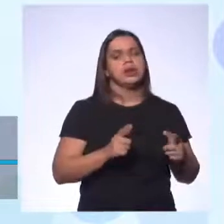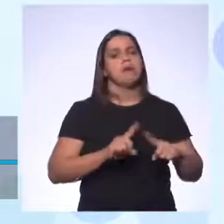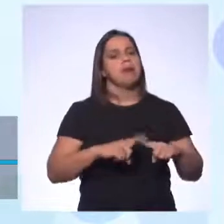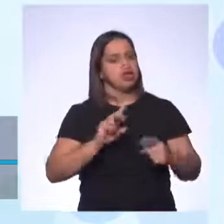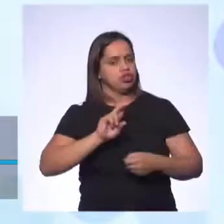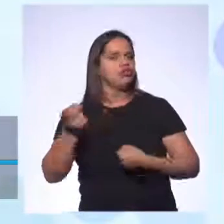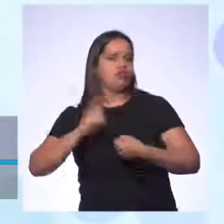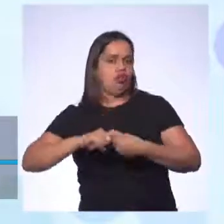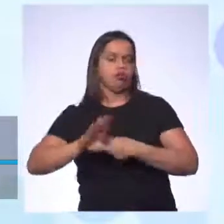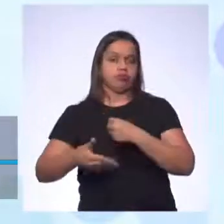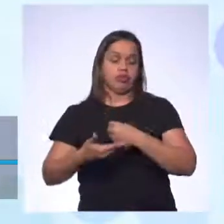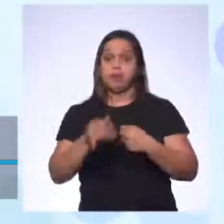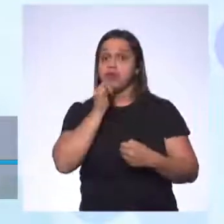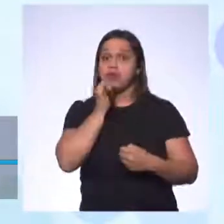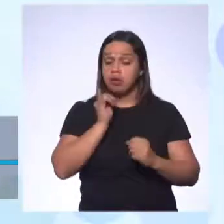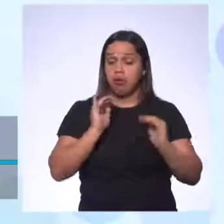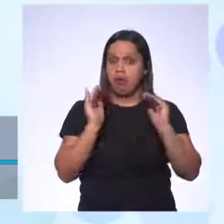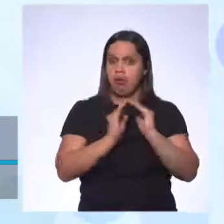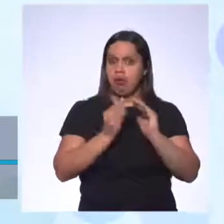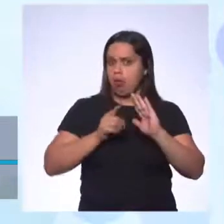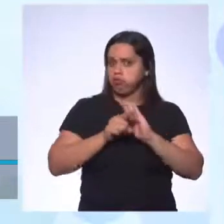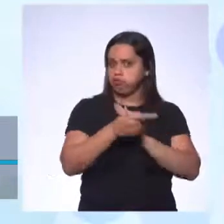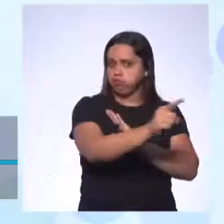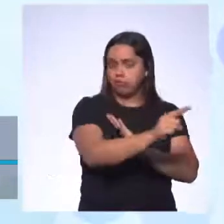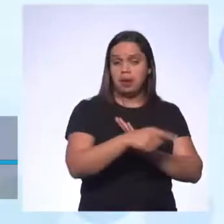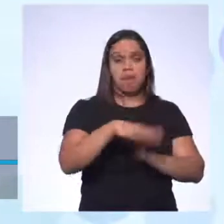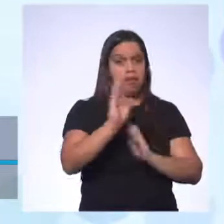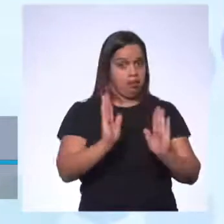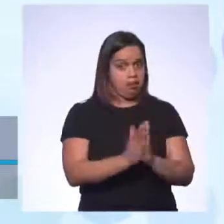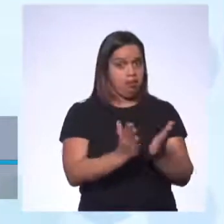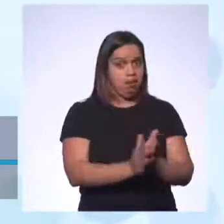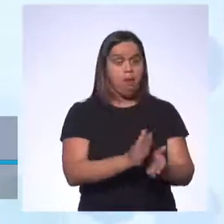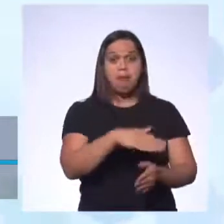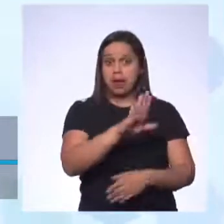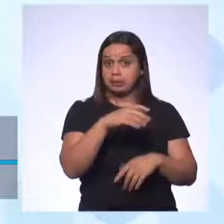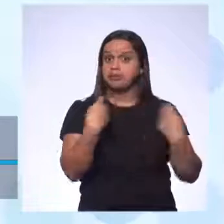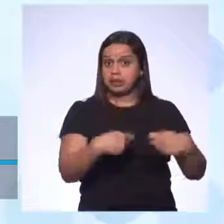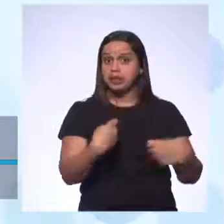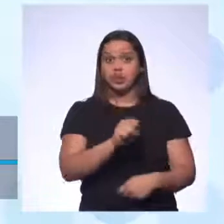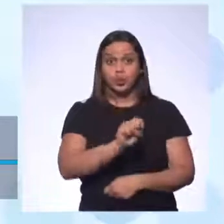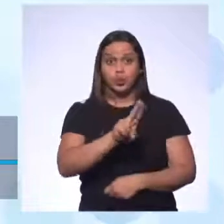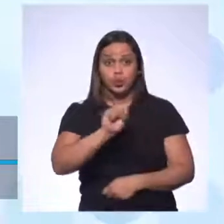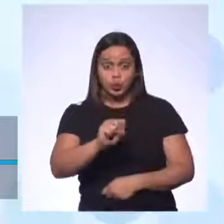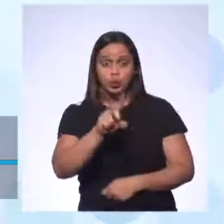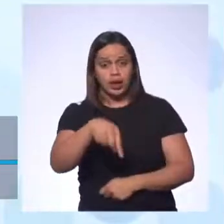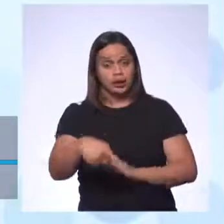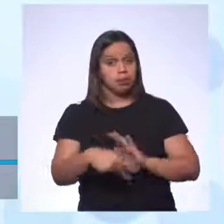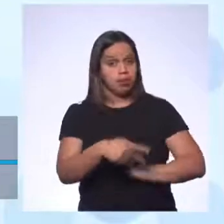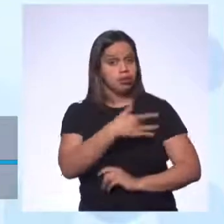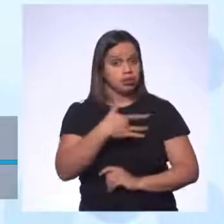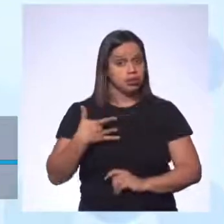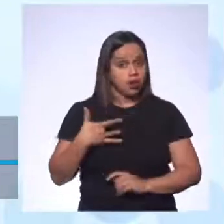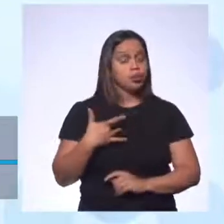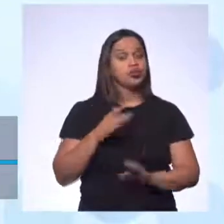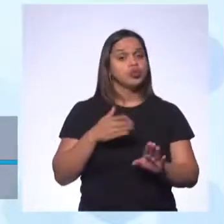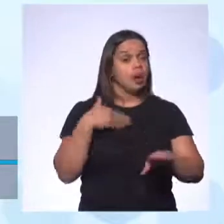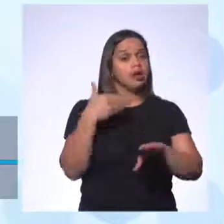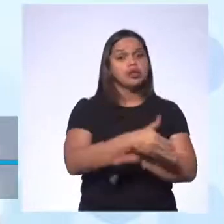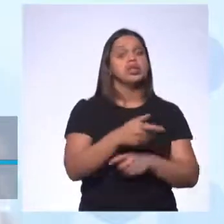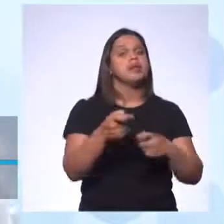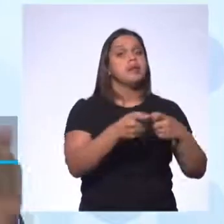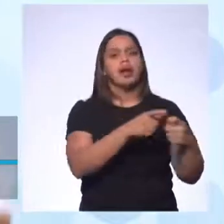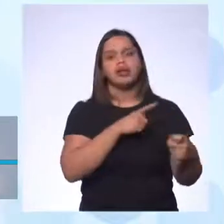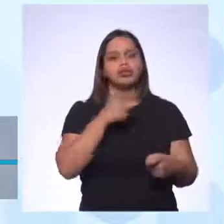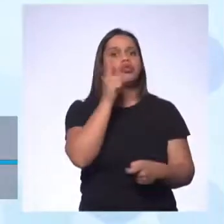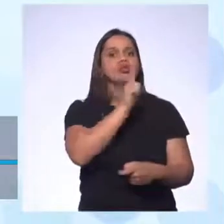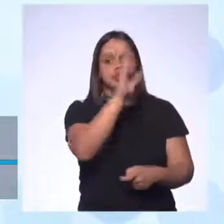sustentabilidade. Nos bairros mais afastados, mais pobres, é onde mais se precisa de SUS. Né? Então, talvez por isso que algumas pessoas, né, que são